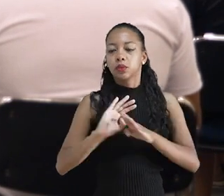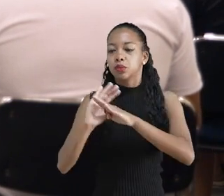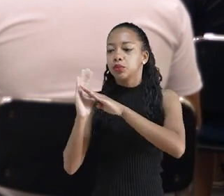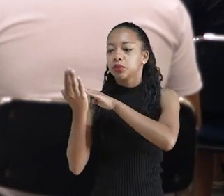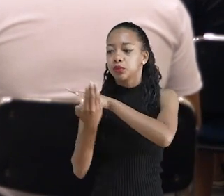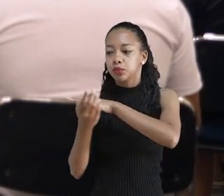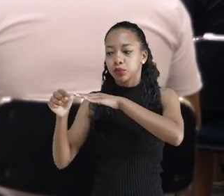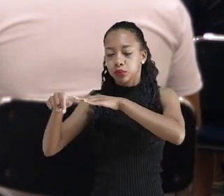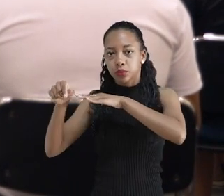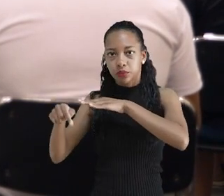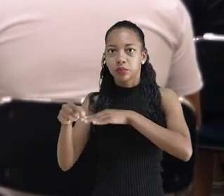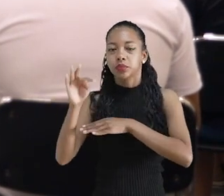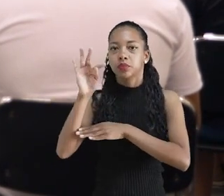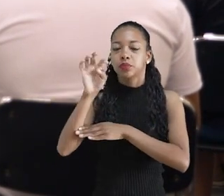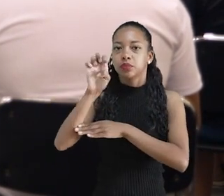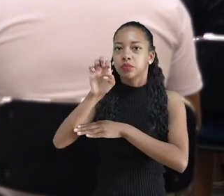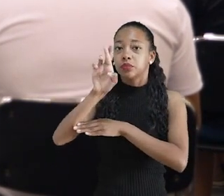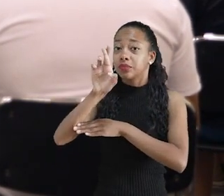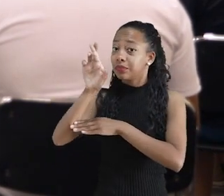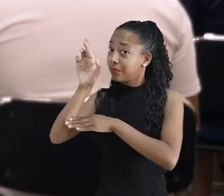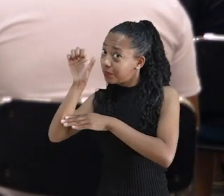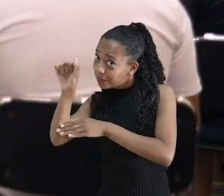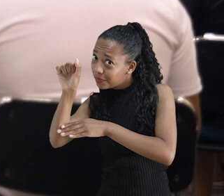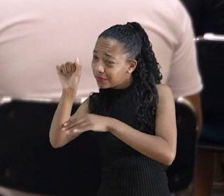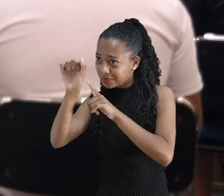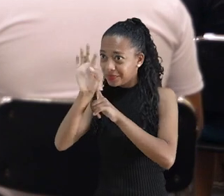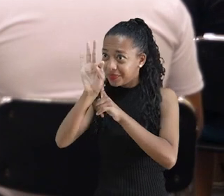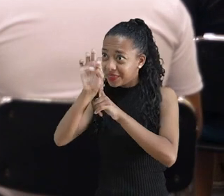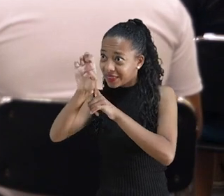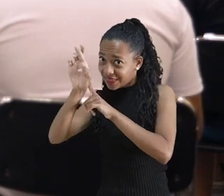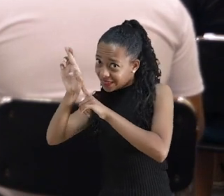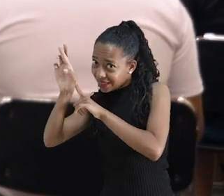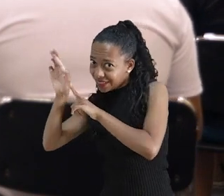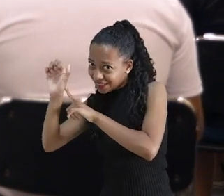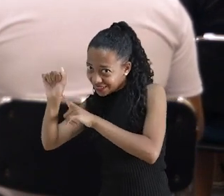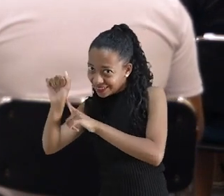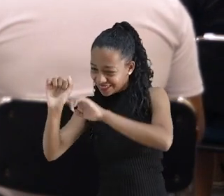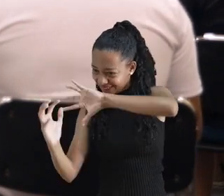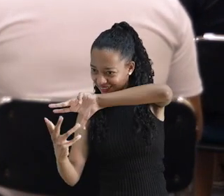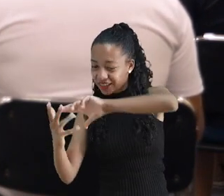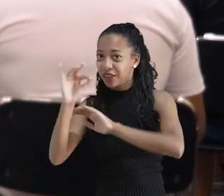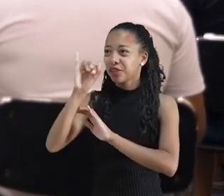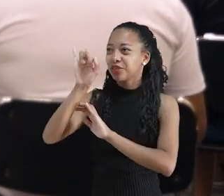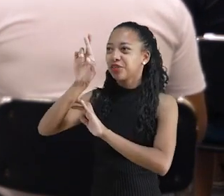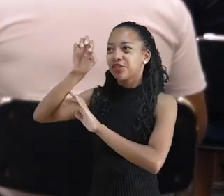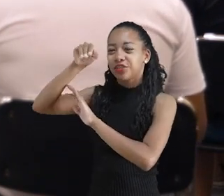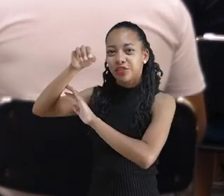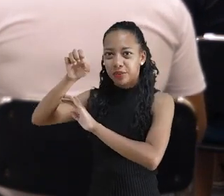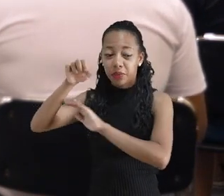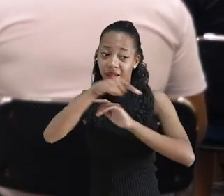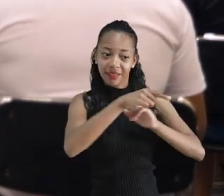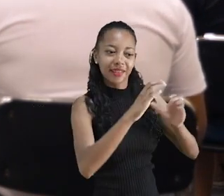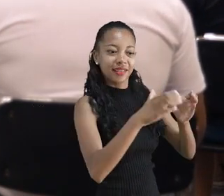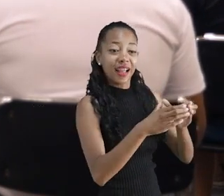Terra Firme daí surgiu a ideia de brincar um pouco com esse nome criar o coletivo Tera firme e aí nós existimos